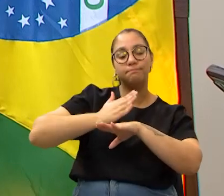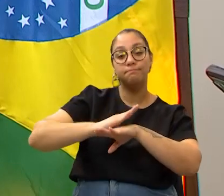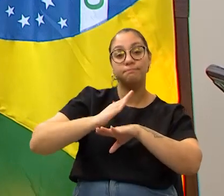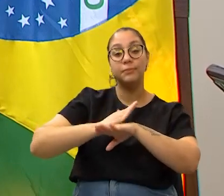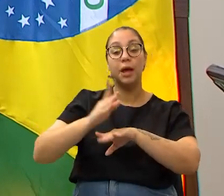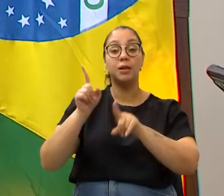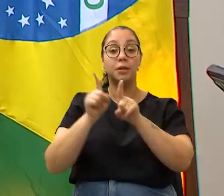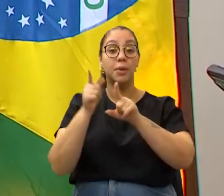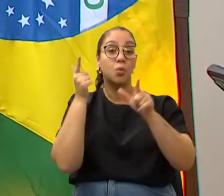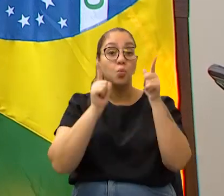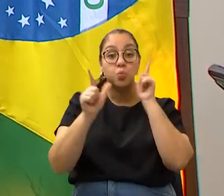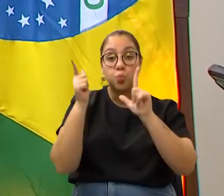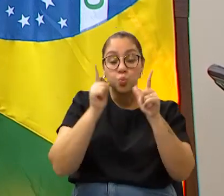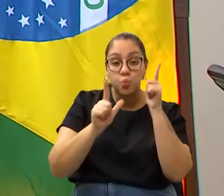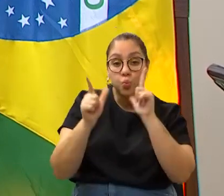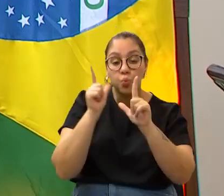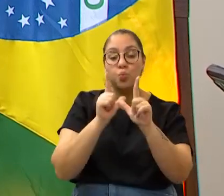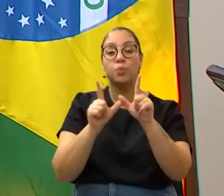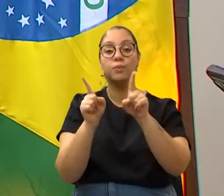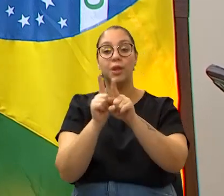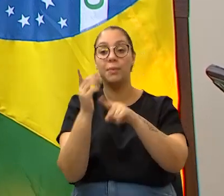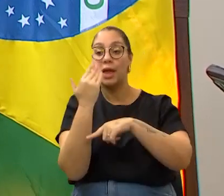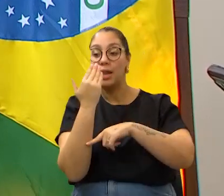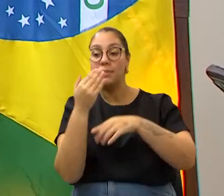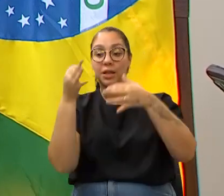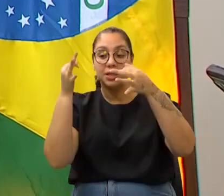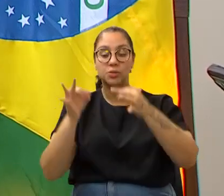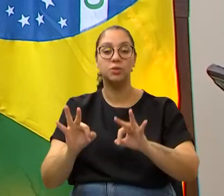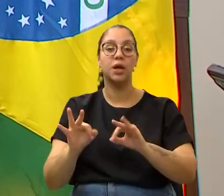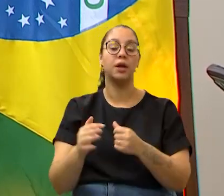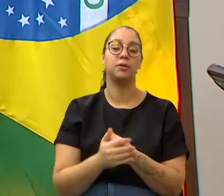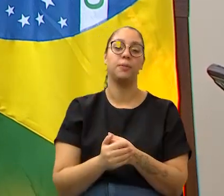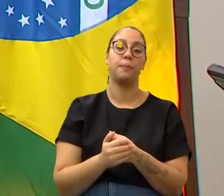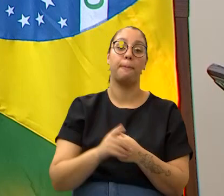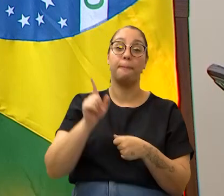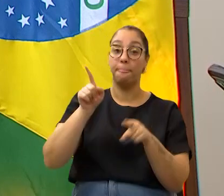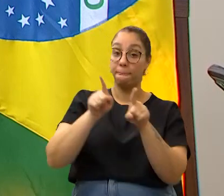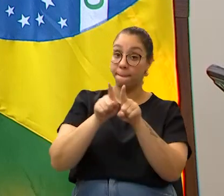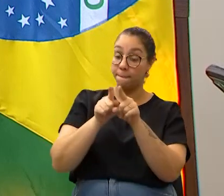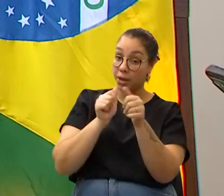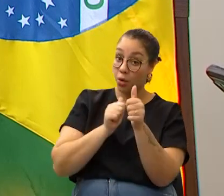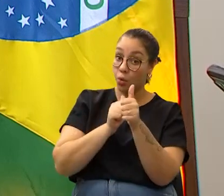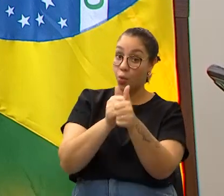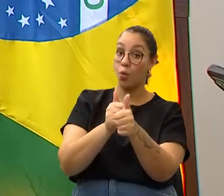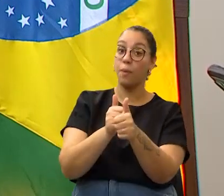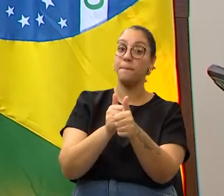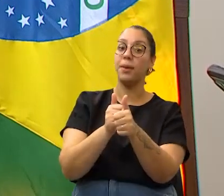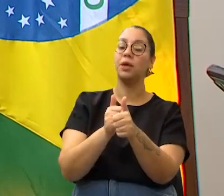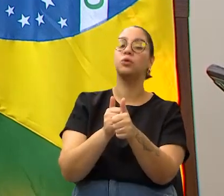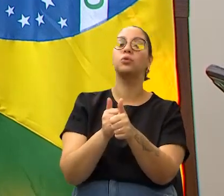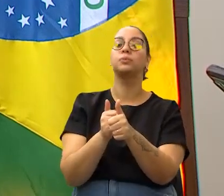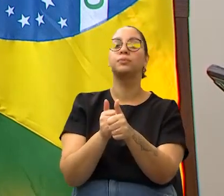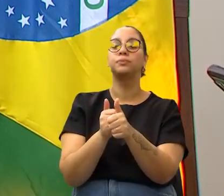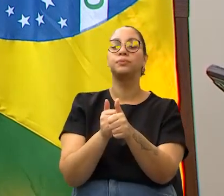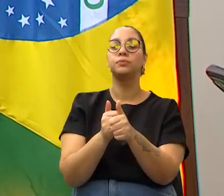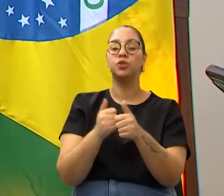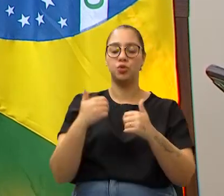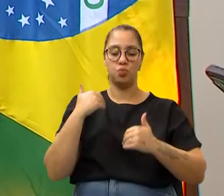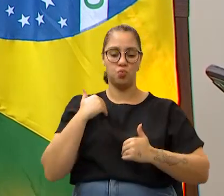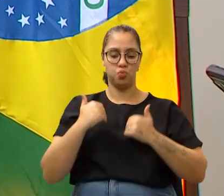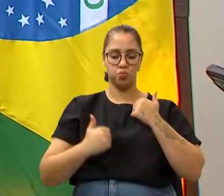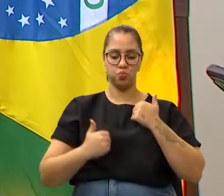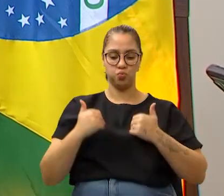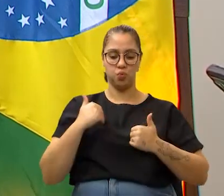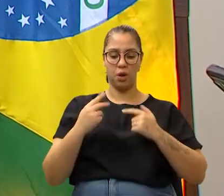Poder adquirir equipamentos, poder ter uma alimentação adequada, um acompanhamento de fisiculturista, né?